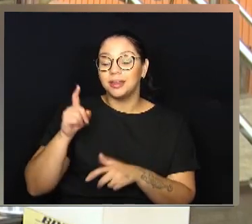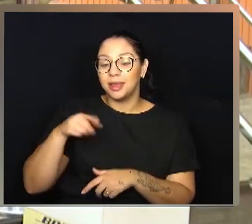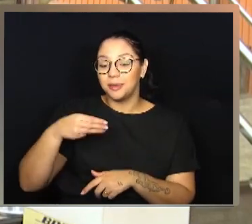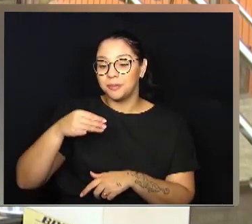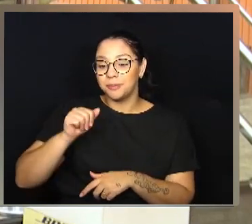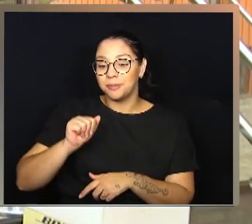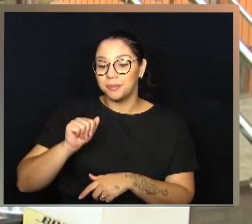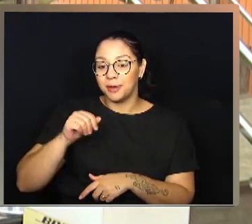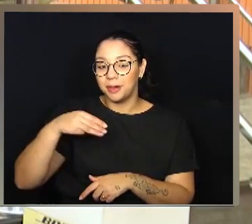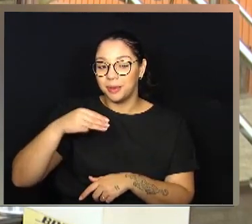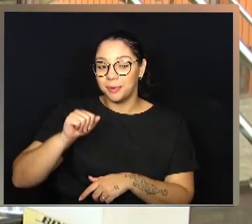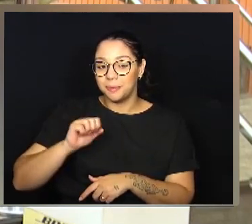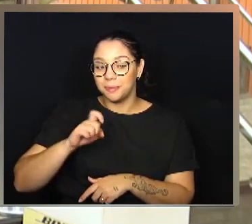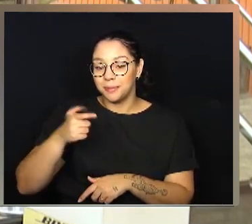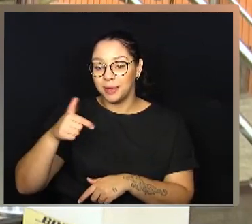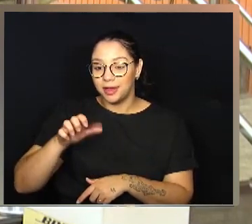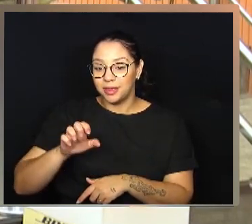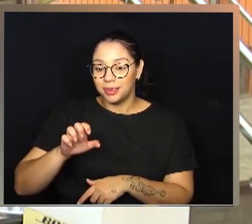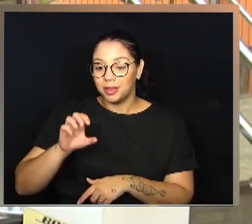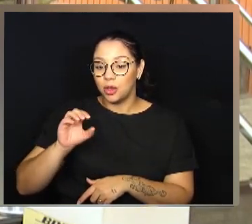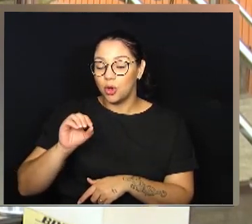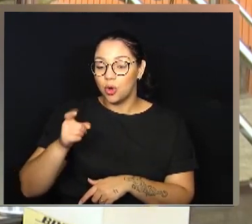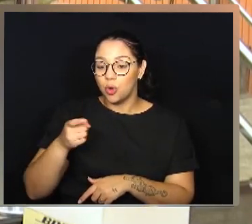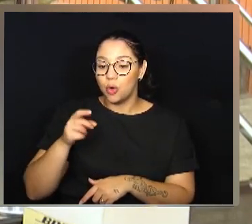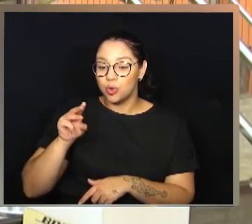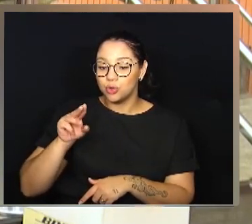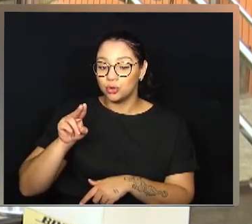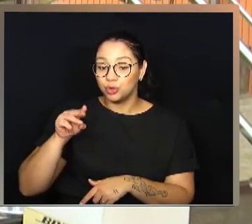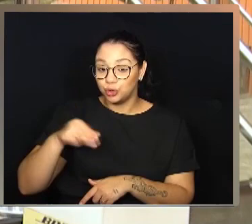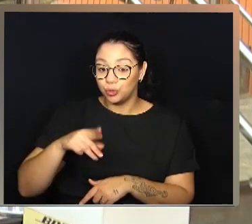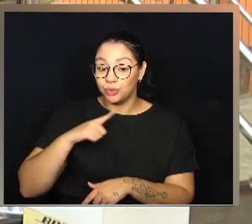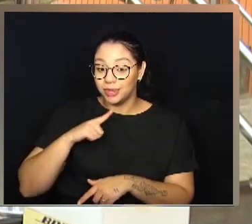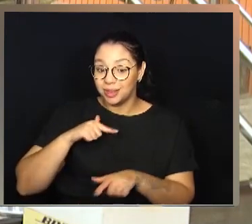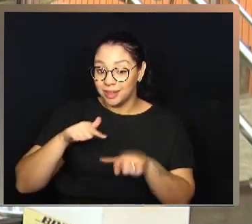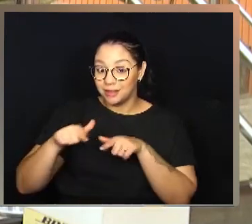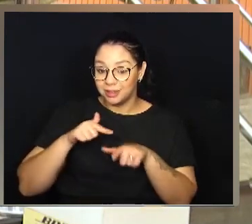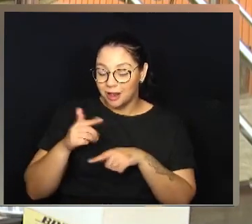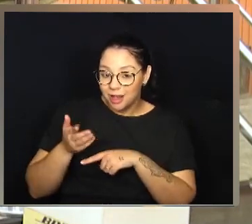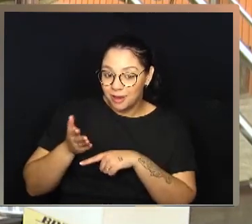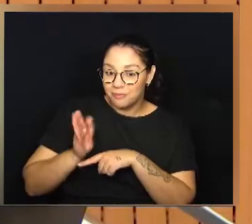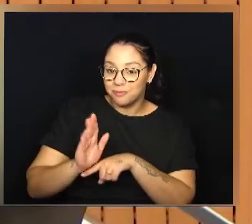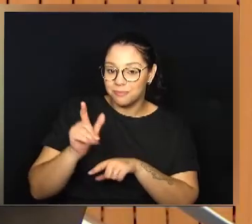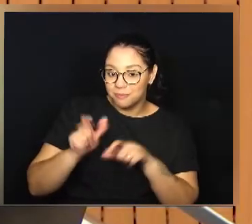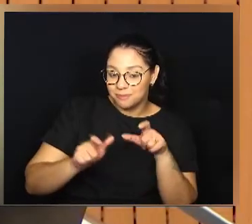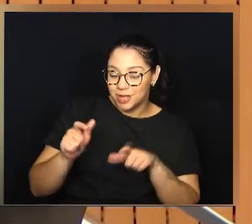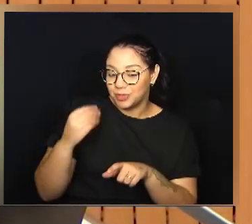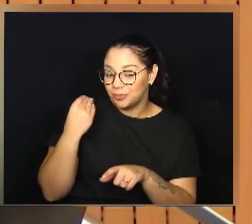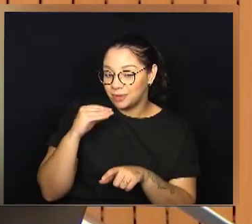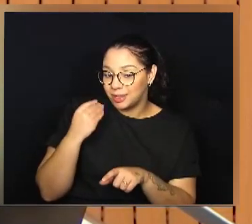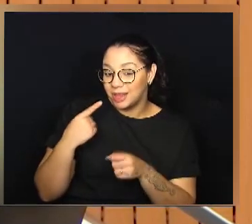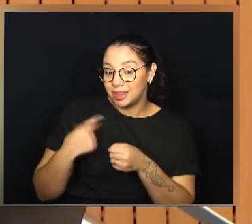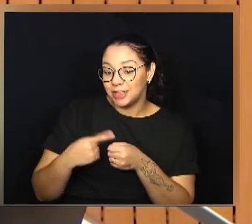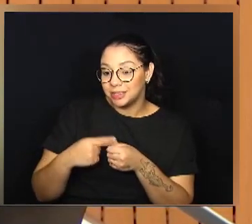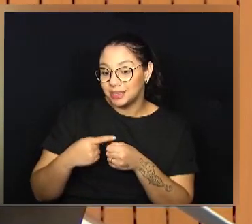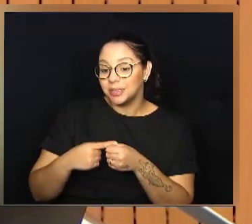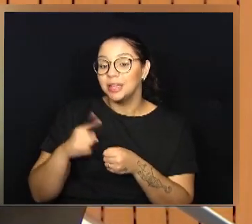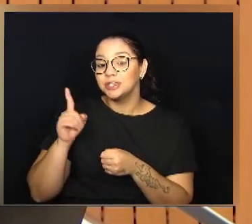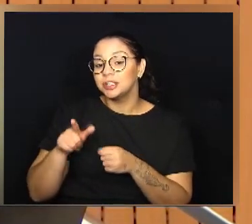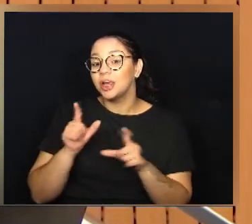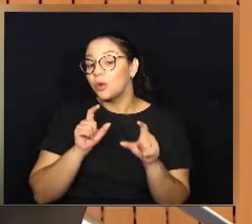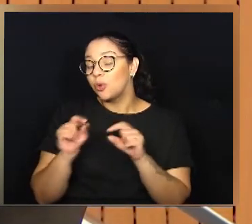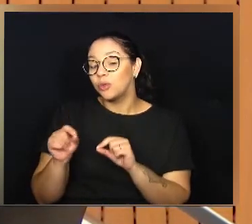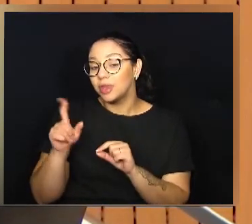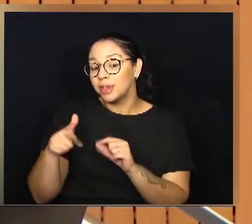Caboclo pedras e Caboclo e tá já é no Campos Elísios tem intenso trabalho no auxílio de pessoas carentes